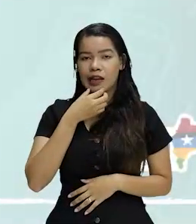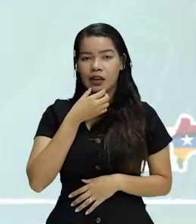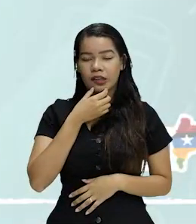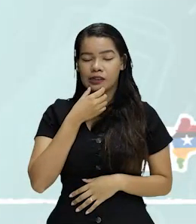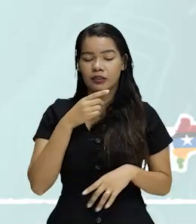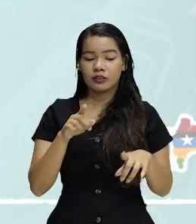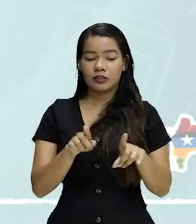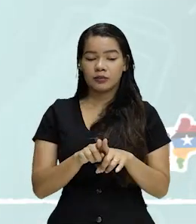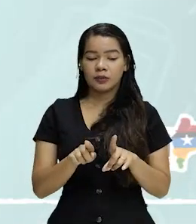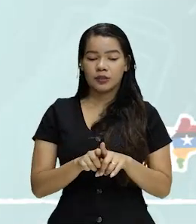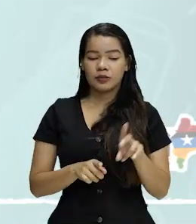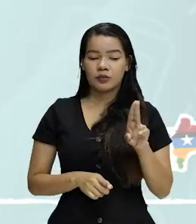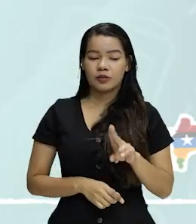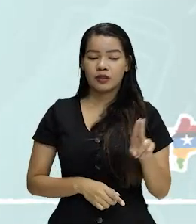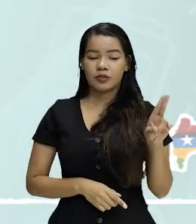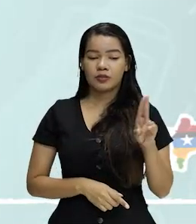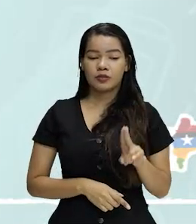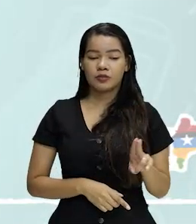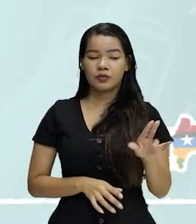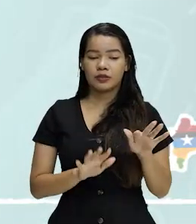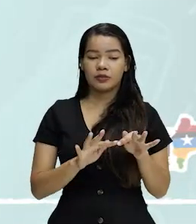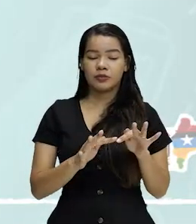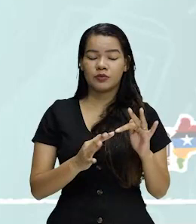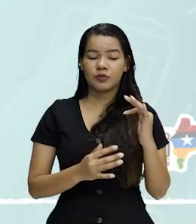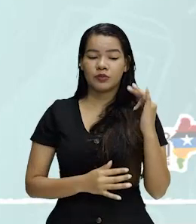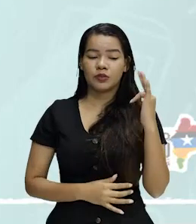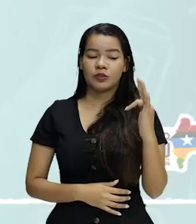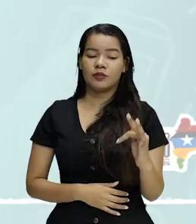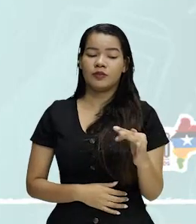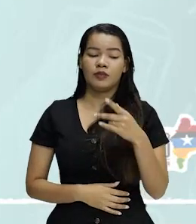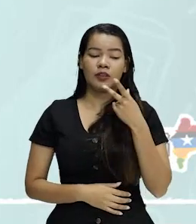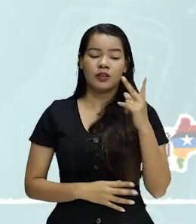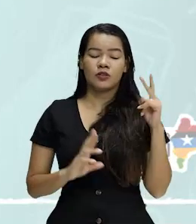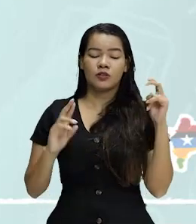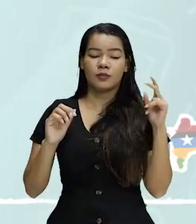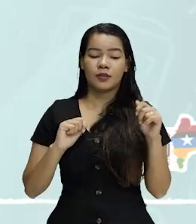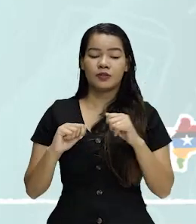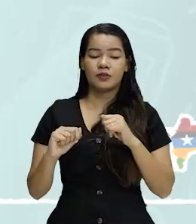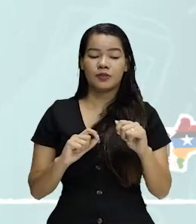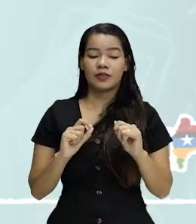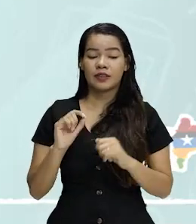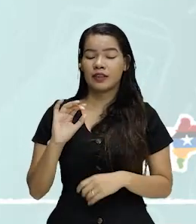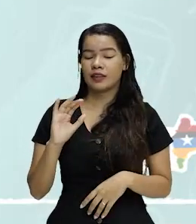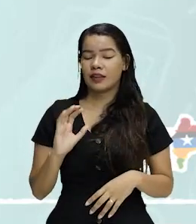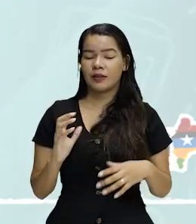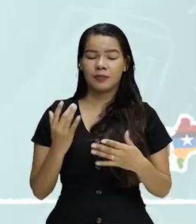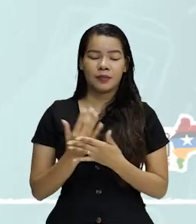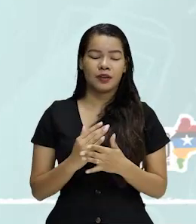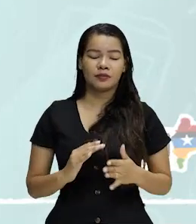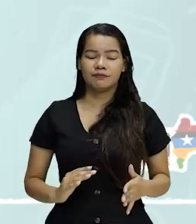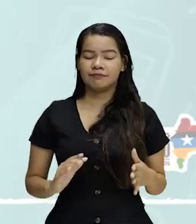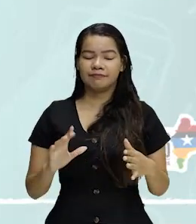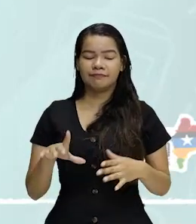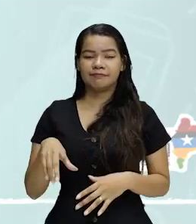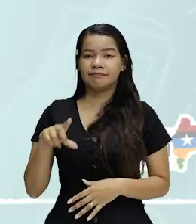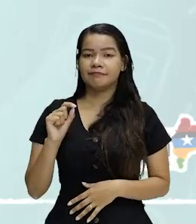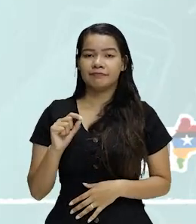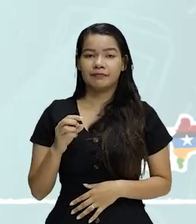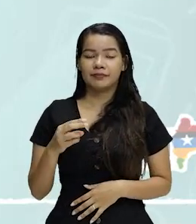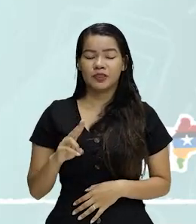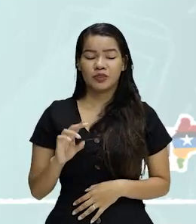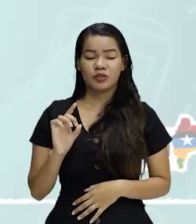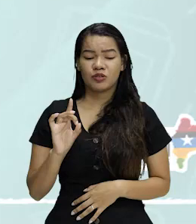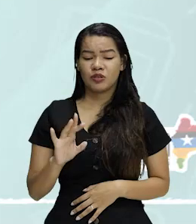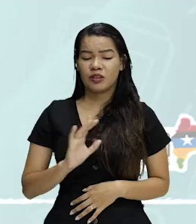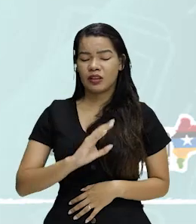se usa o simple future para falar de ações que foram decididas recentemente, ou aquelas decisões que são